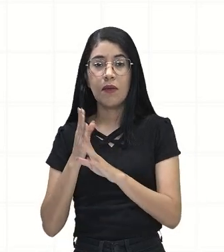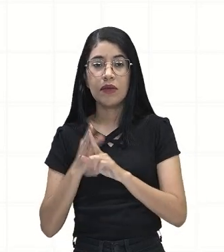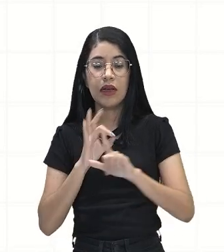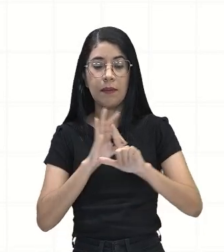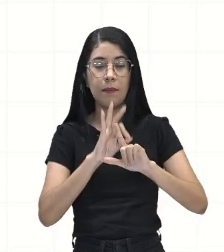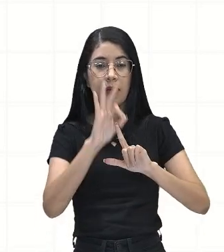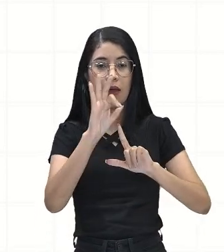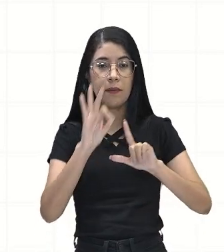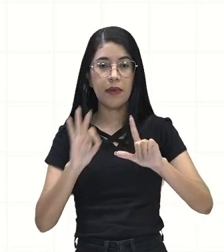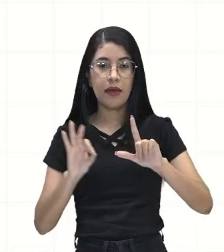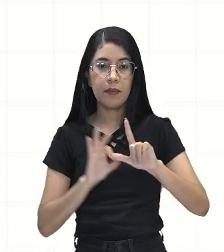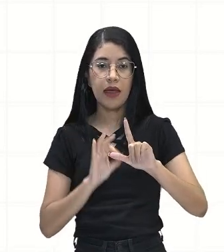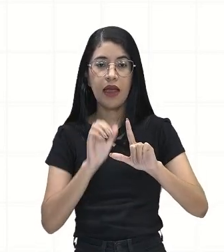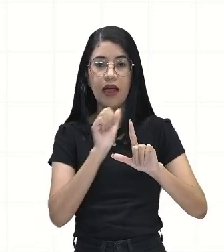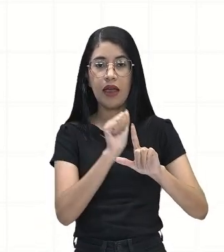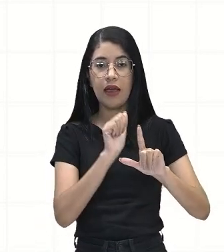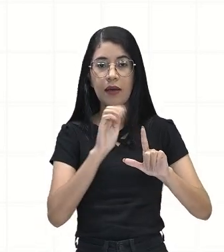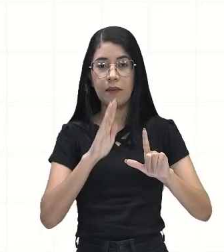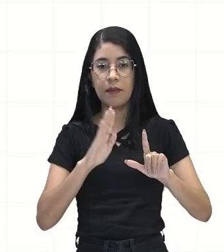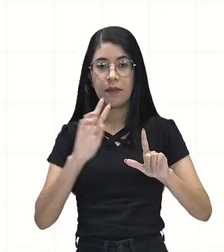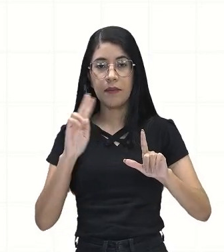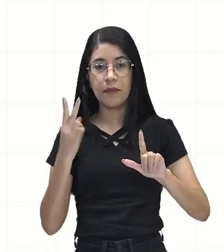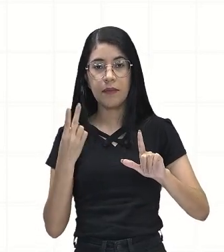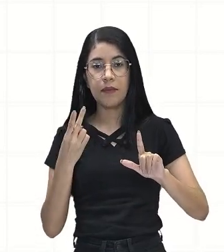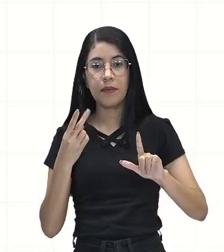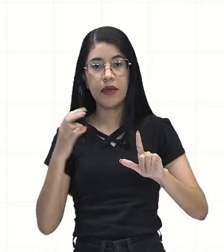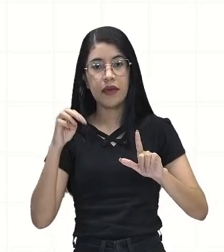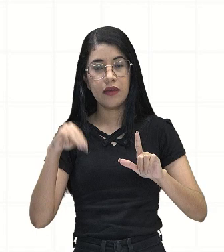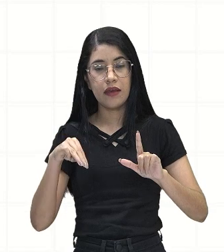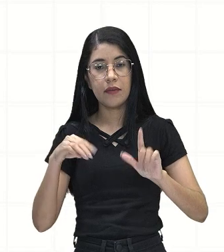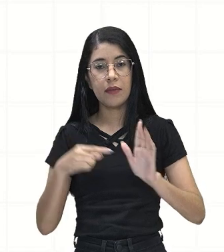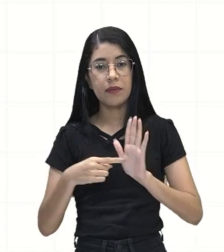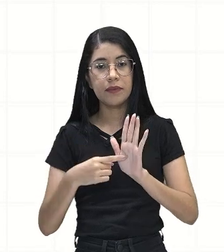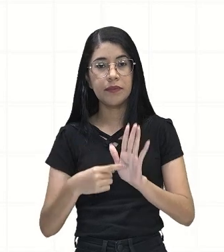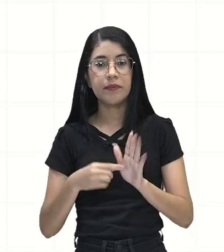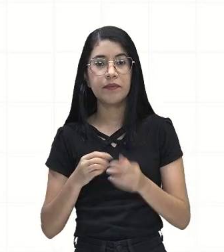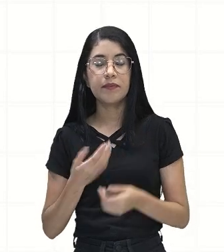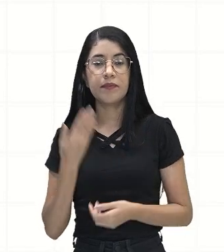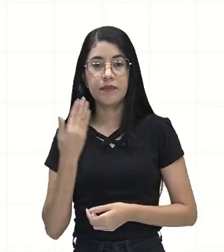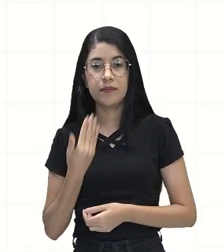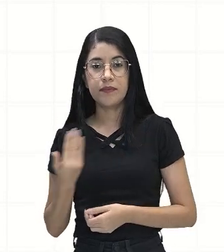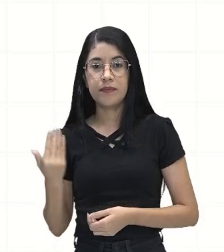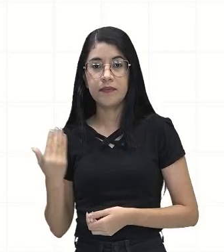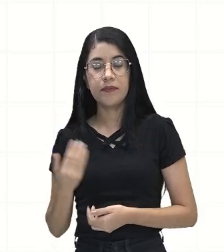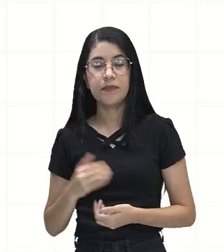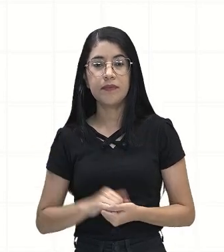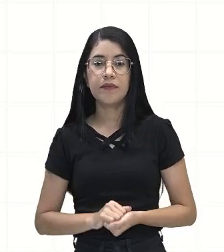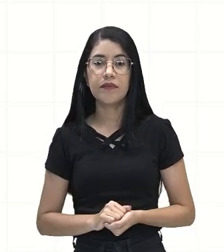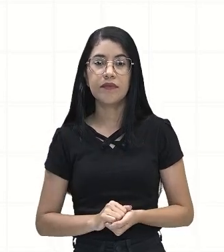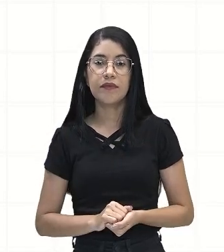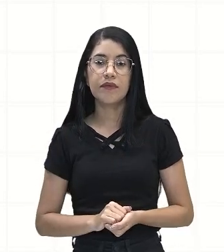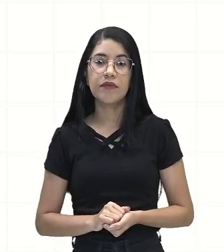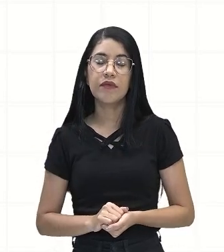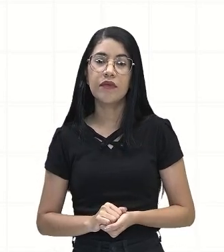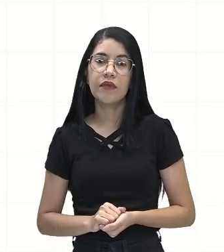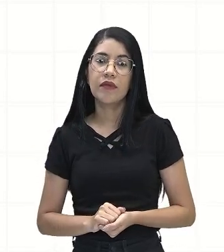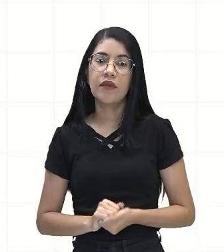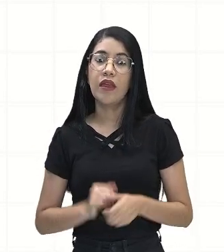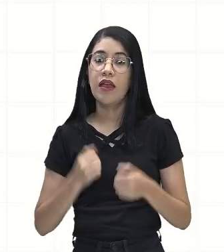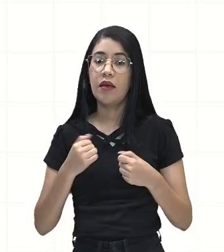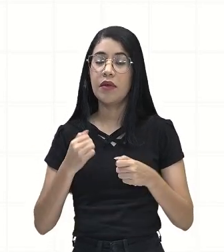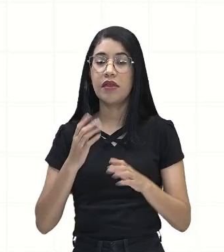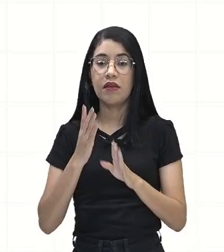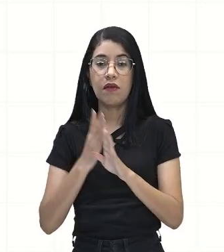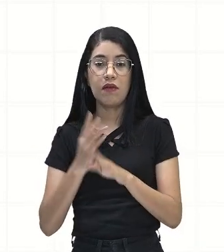medidas A, beleza? A medida B, a medida H e